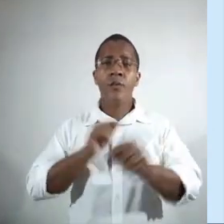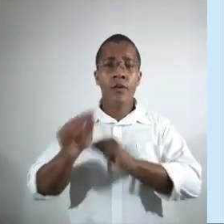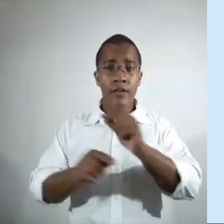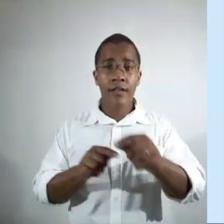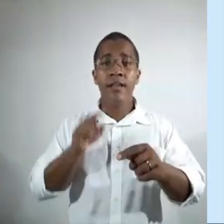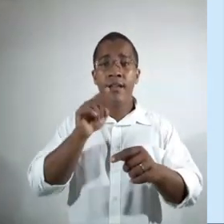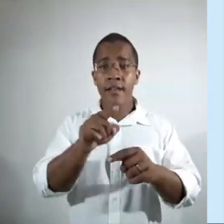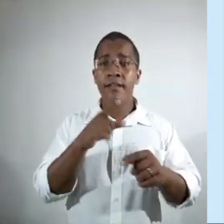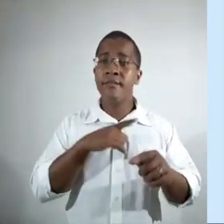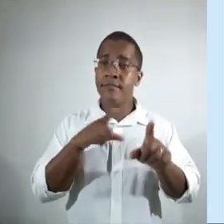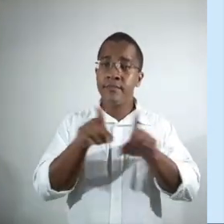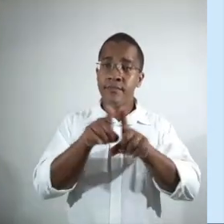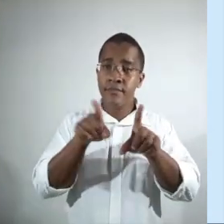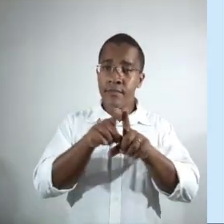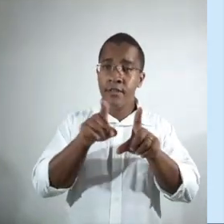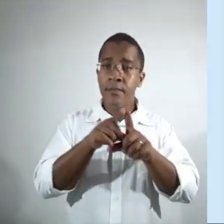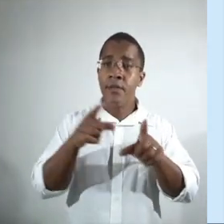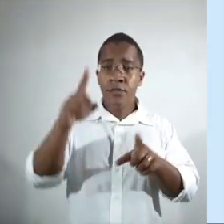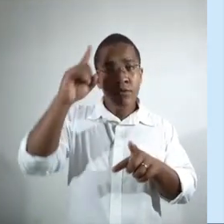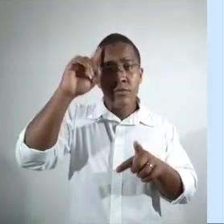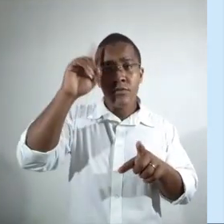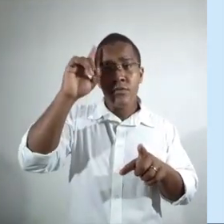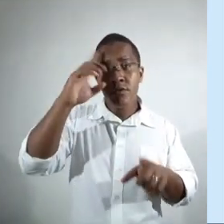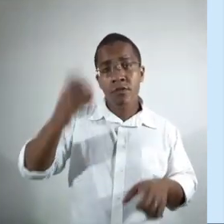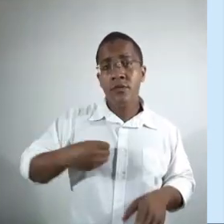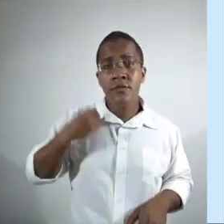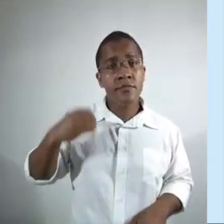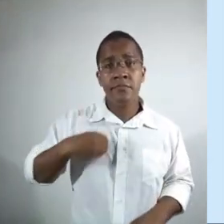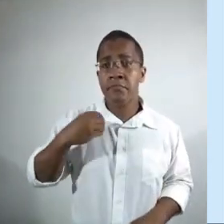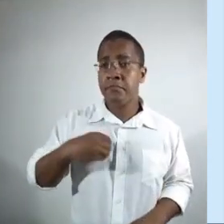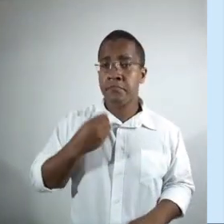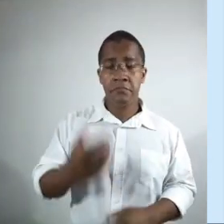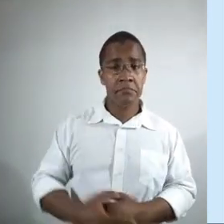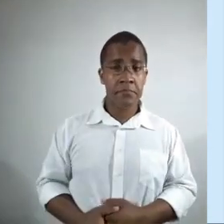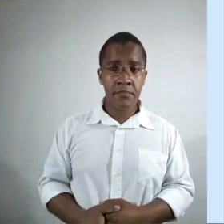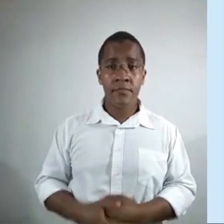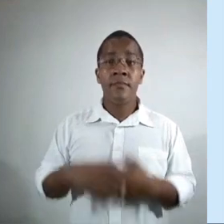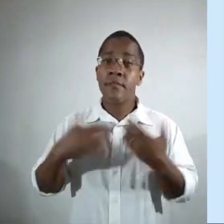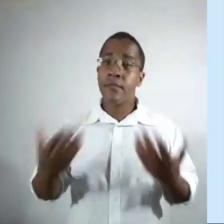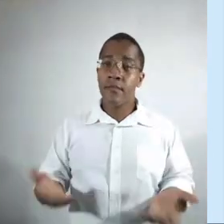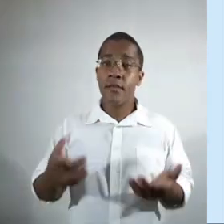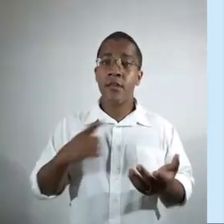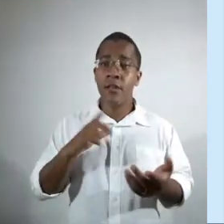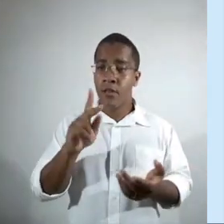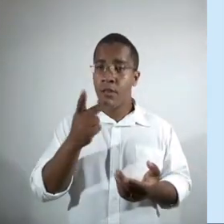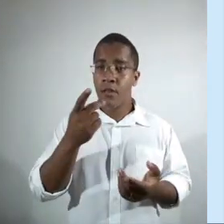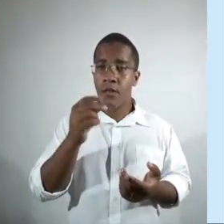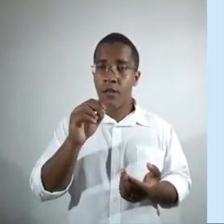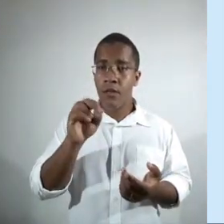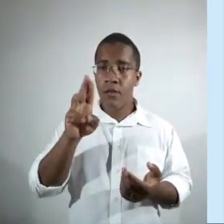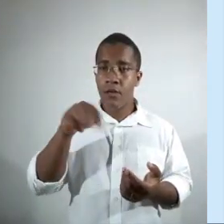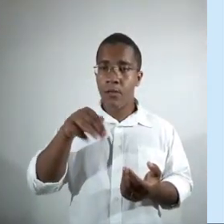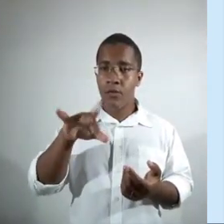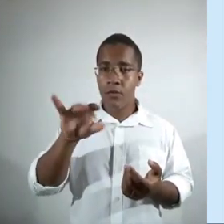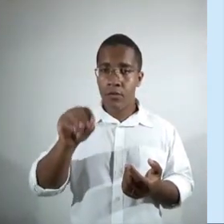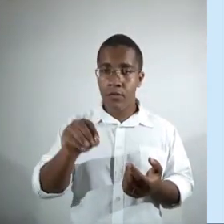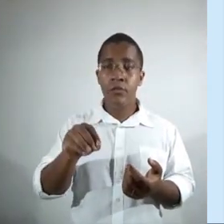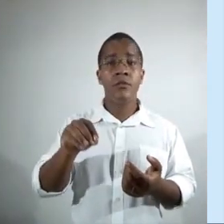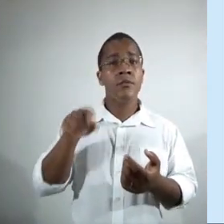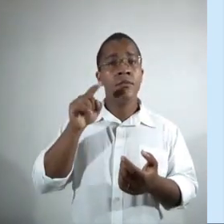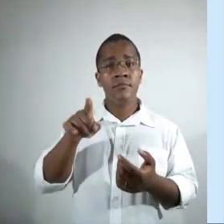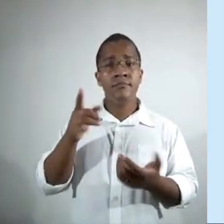secundárias também atuam no nosso cotidiano, no dia a dia. Então, como é que esses hormônios